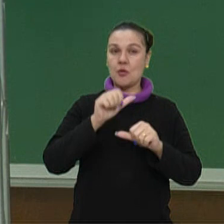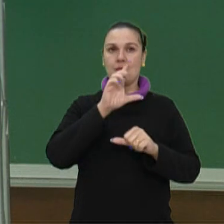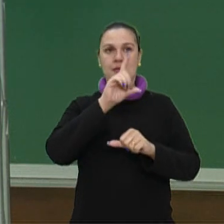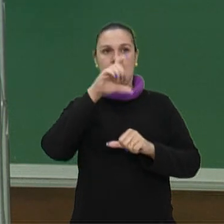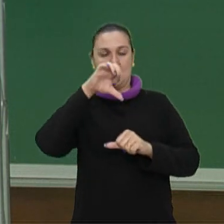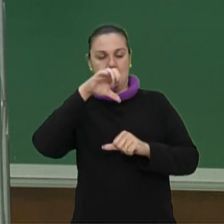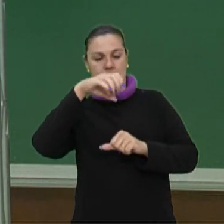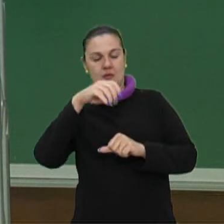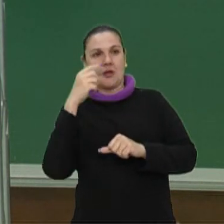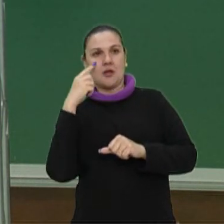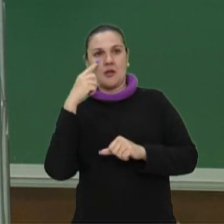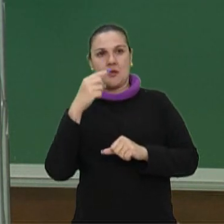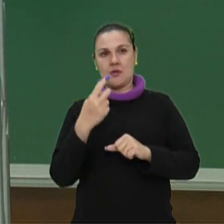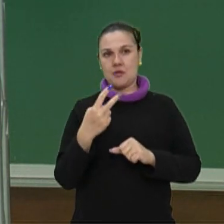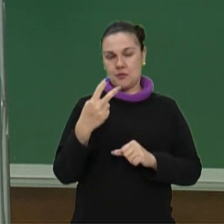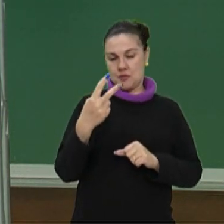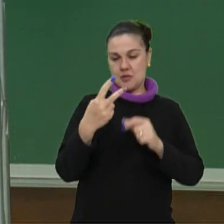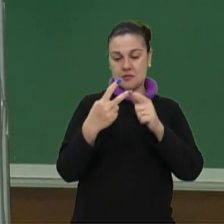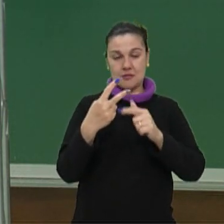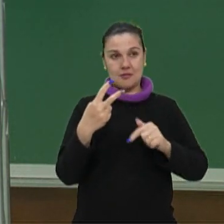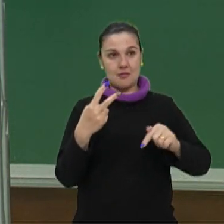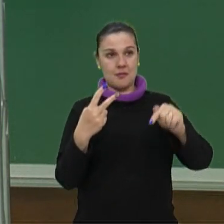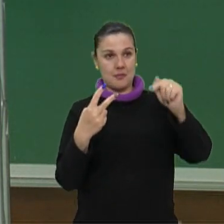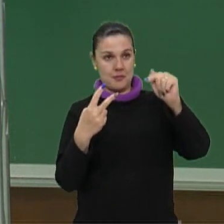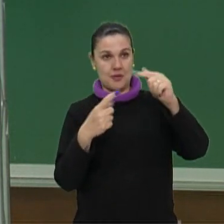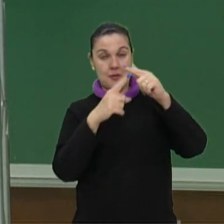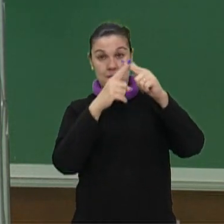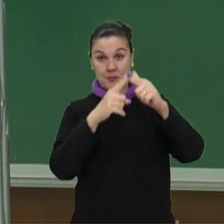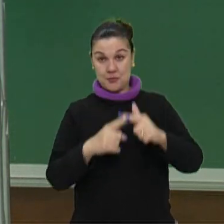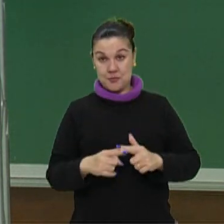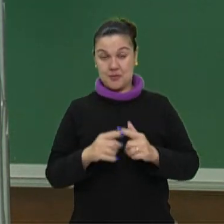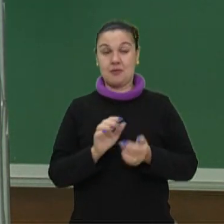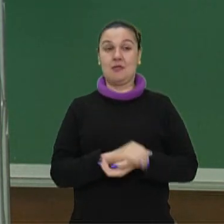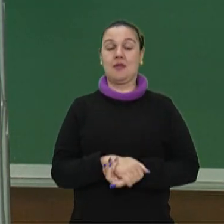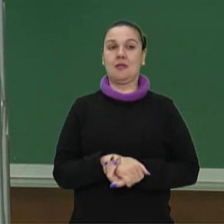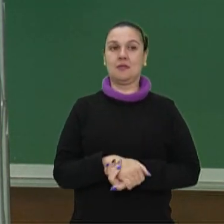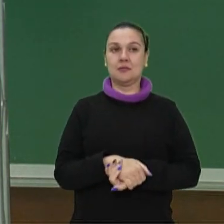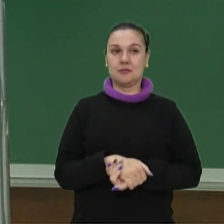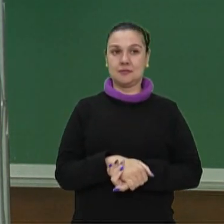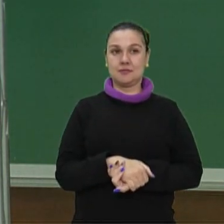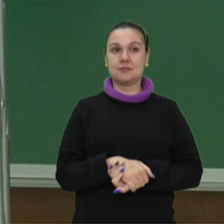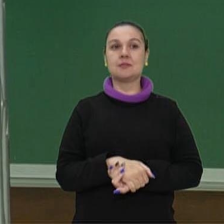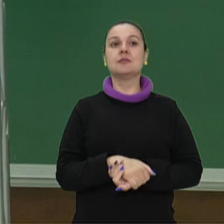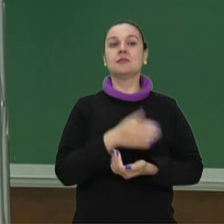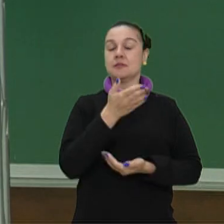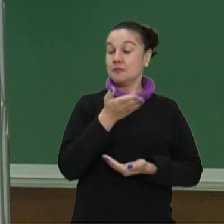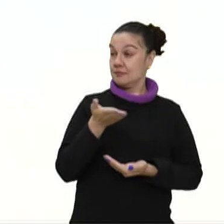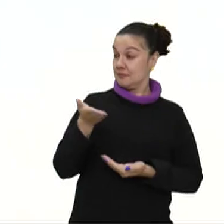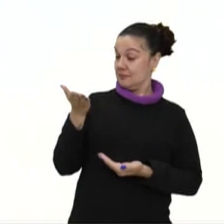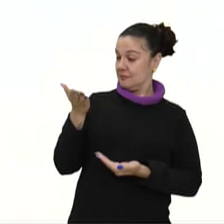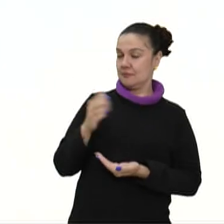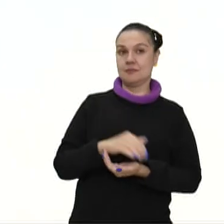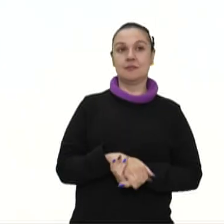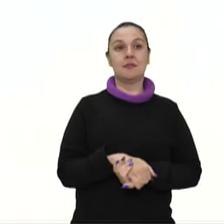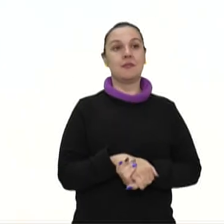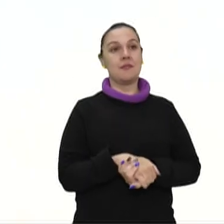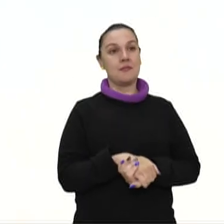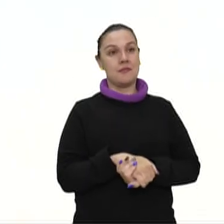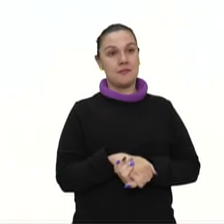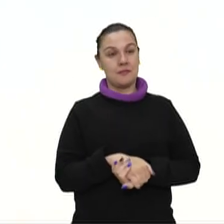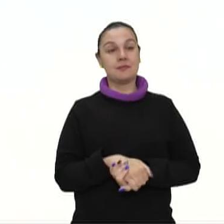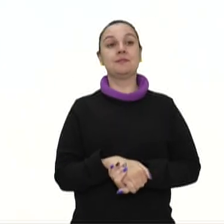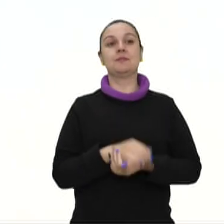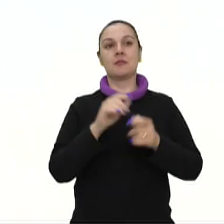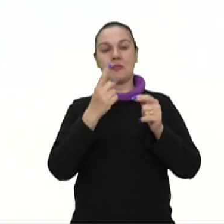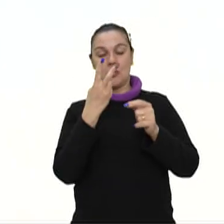90, né, esse 2 que está dividindo aqui, né, pelo princípio multiplicativo, ele vai multiplicar o 90. Isso vai dar 180, né? 2